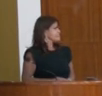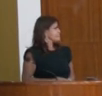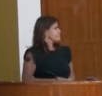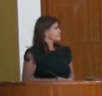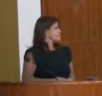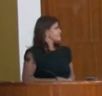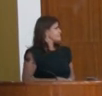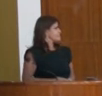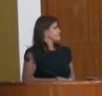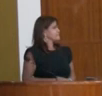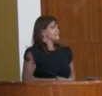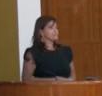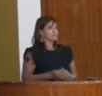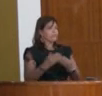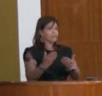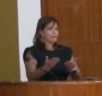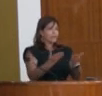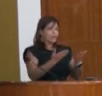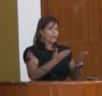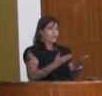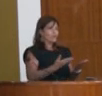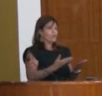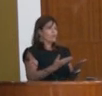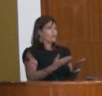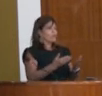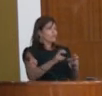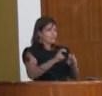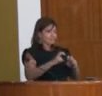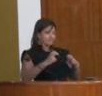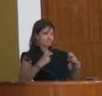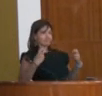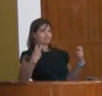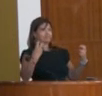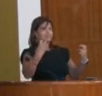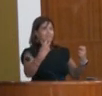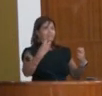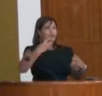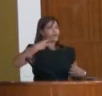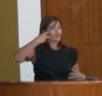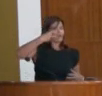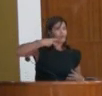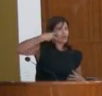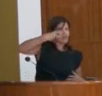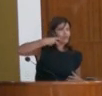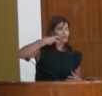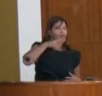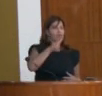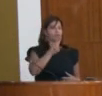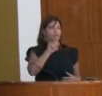Gostaria de convidar os vereadores para ocupar assento. Vereador Vampirinho, por favor.